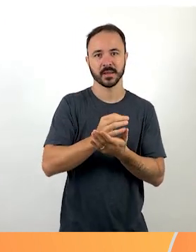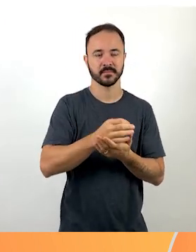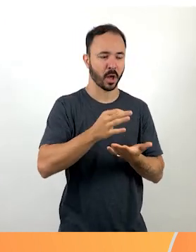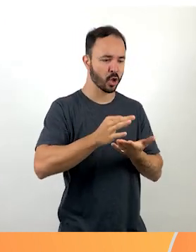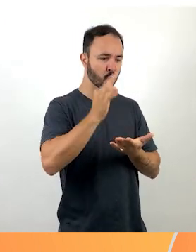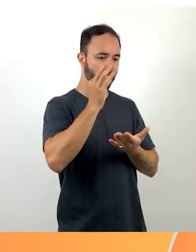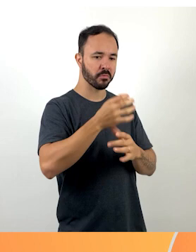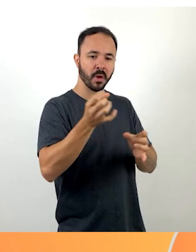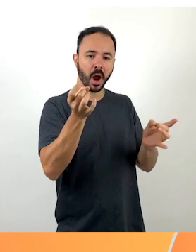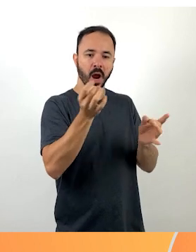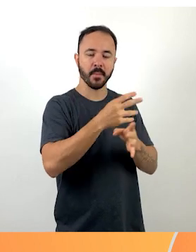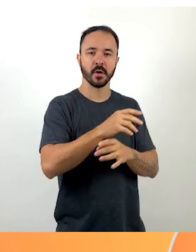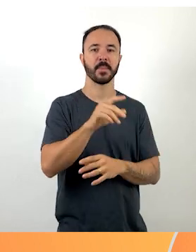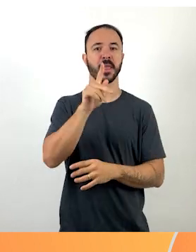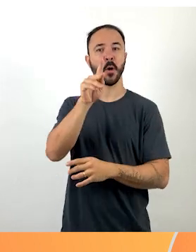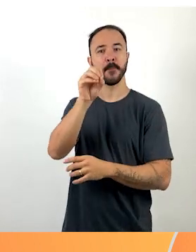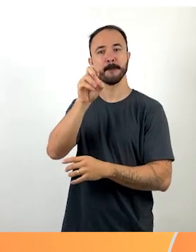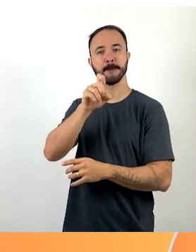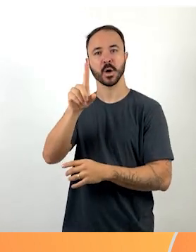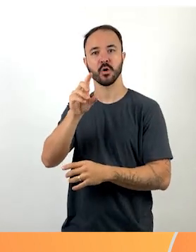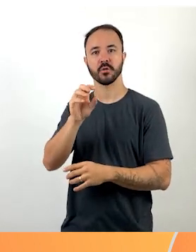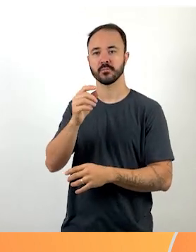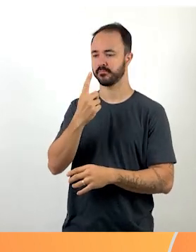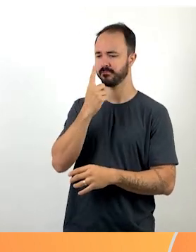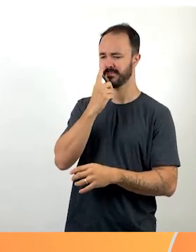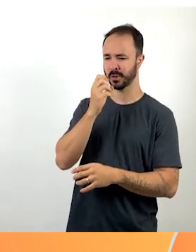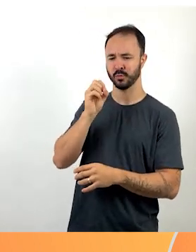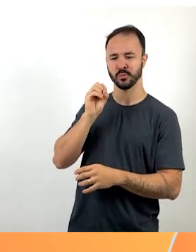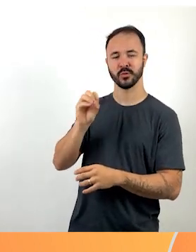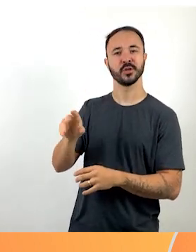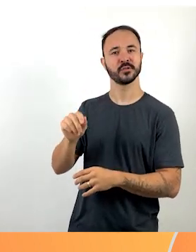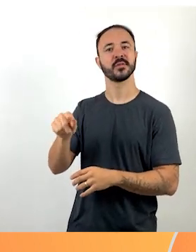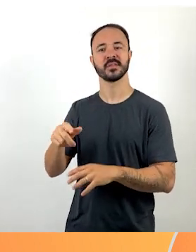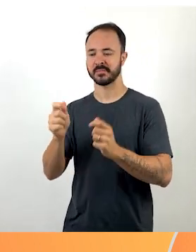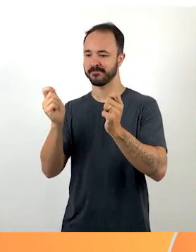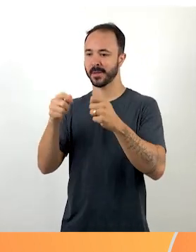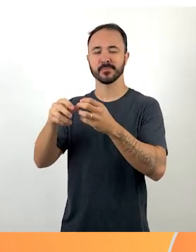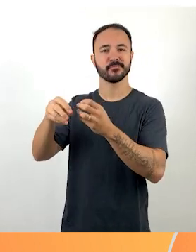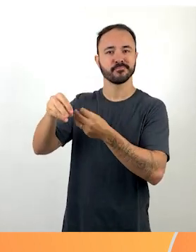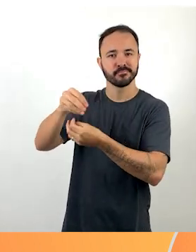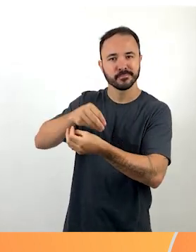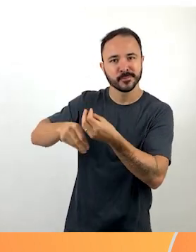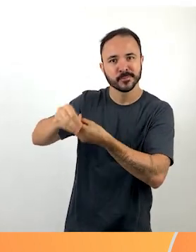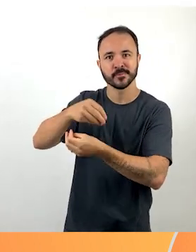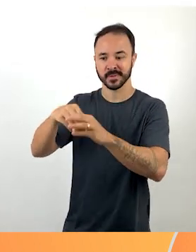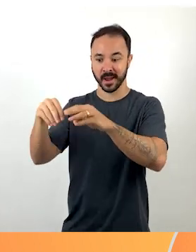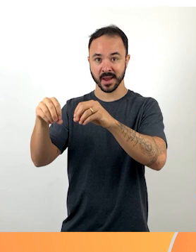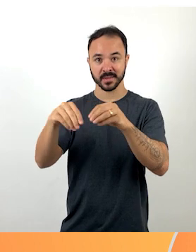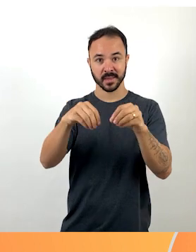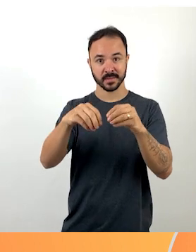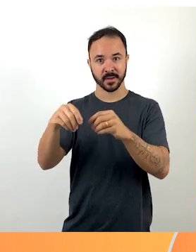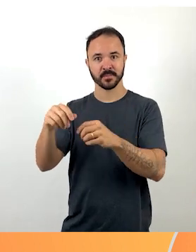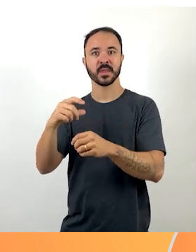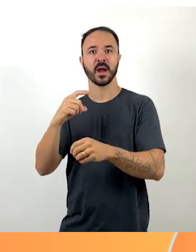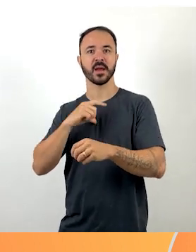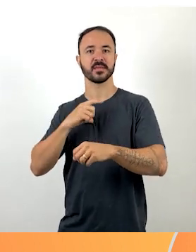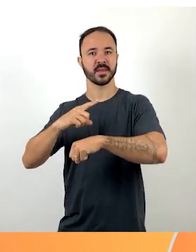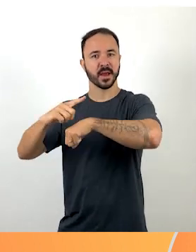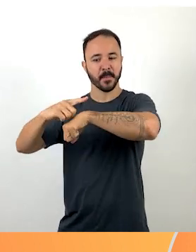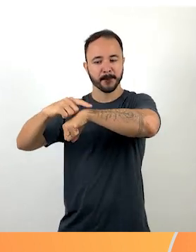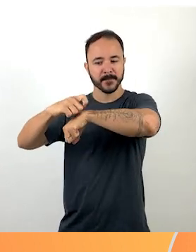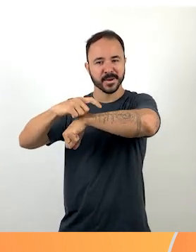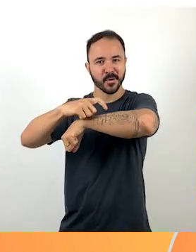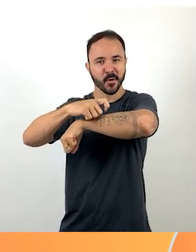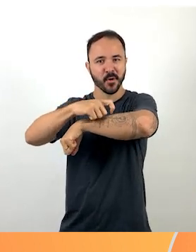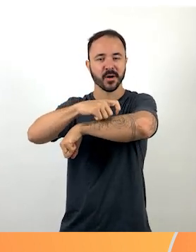parte abaixo, colocado uma terra. Essa terra pode ter o humus de minhoca. As minhocas produzem no seu